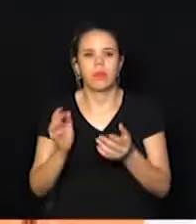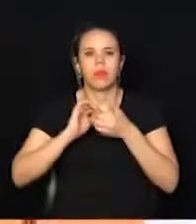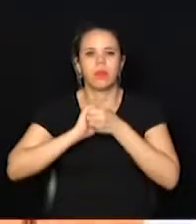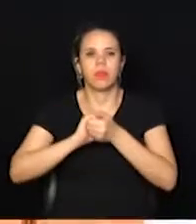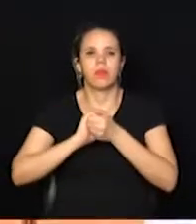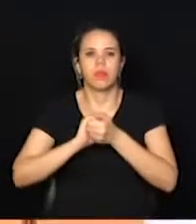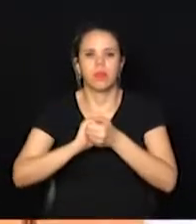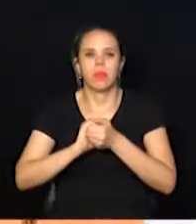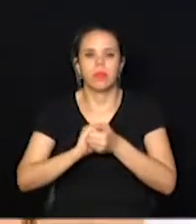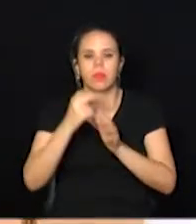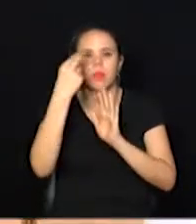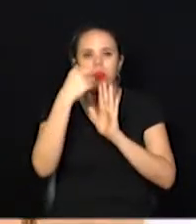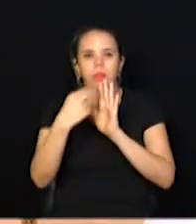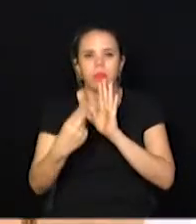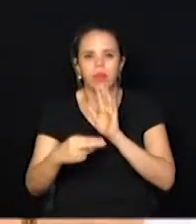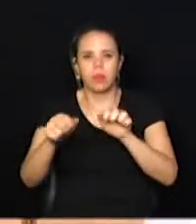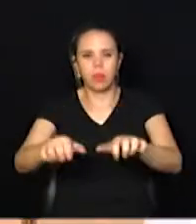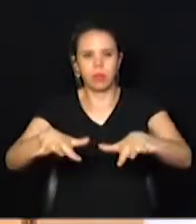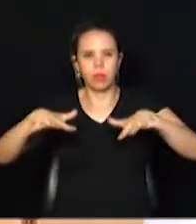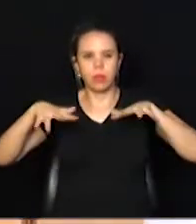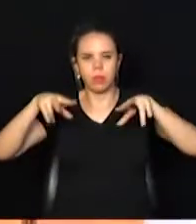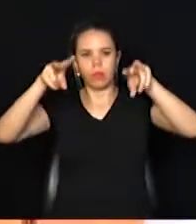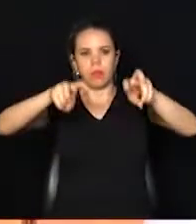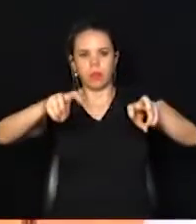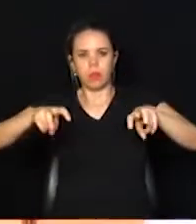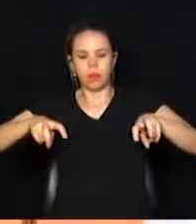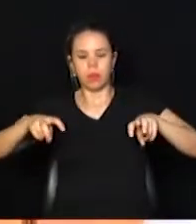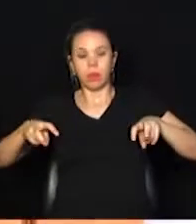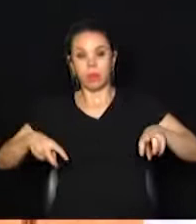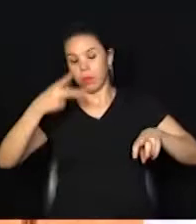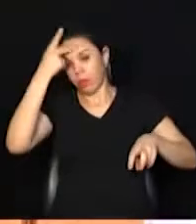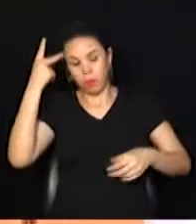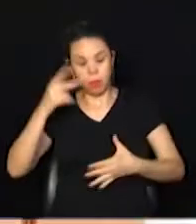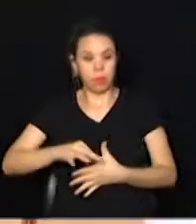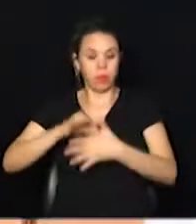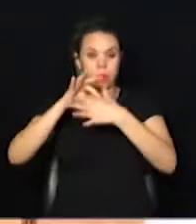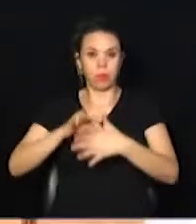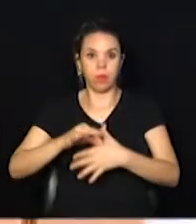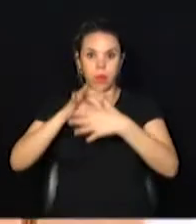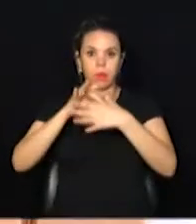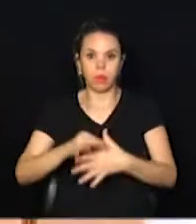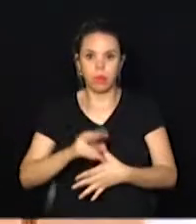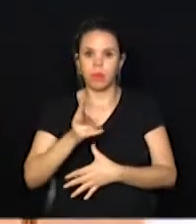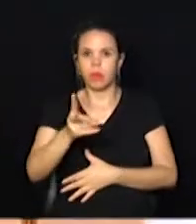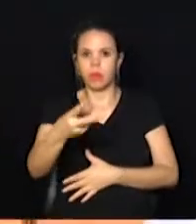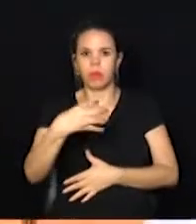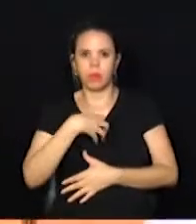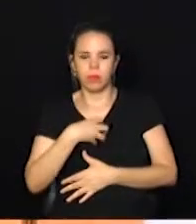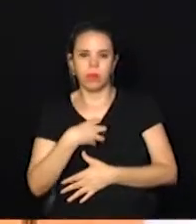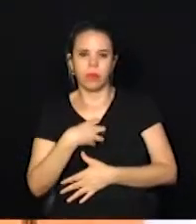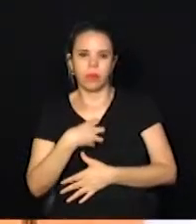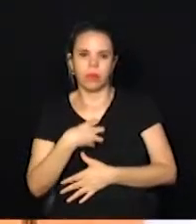cumprimentar as pessoas que estão aqui nesse plenário. Vejo aqui várias lideranças, pessoas que sempre foram